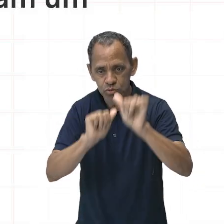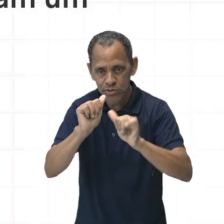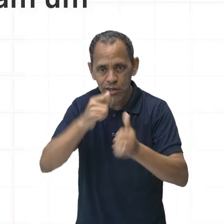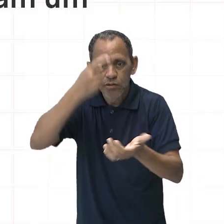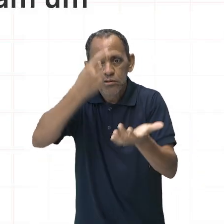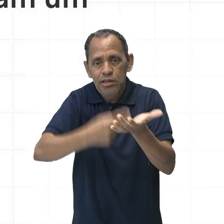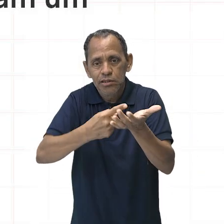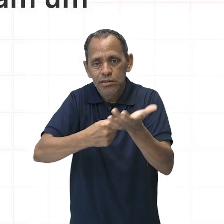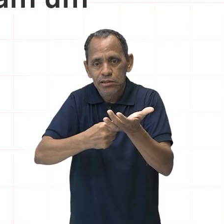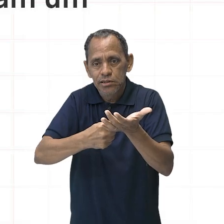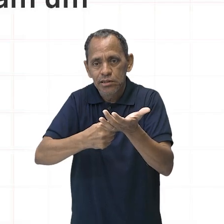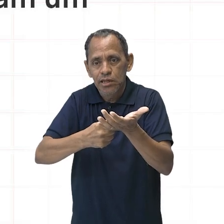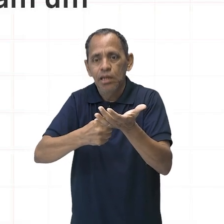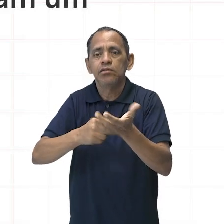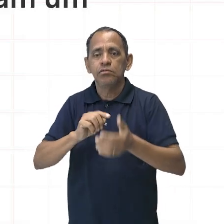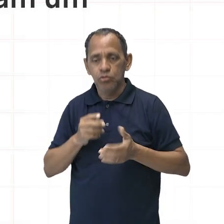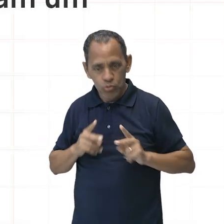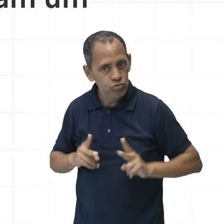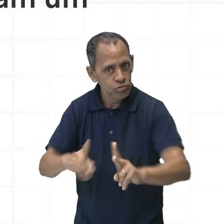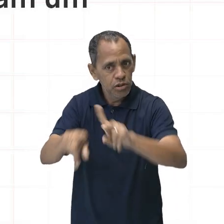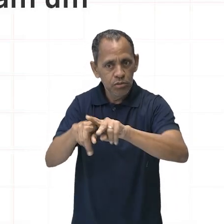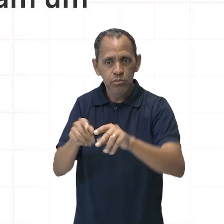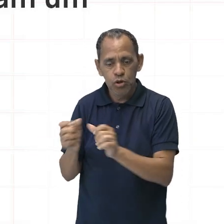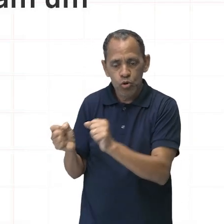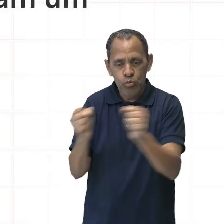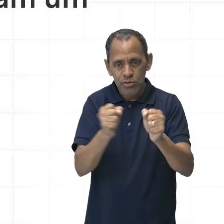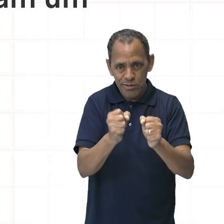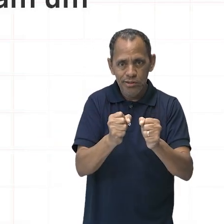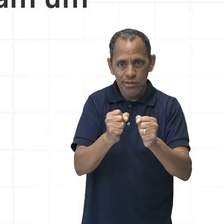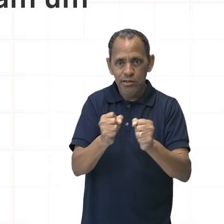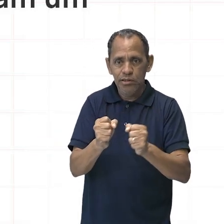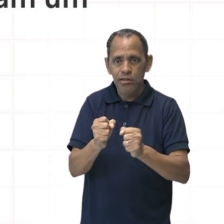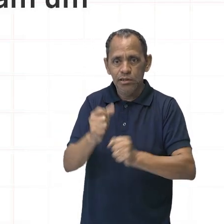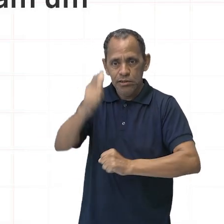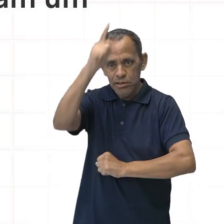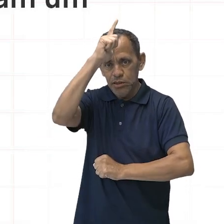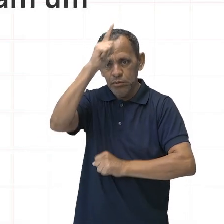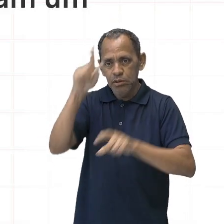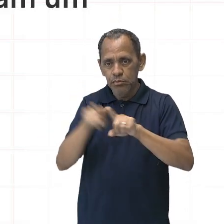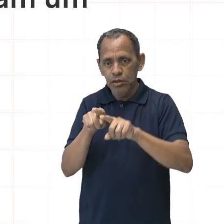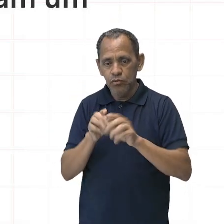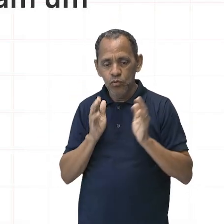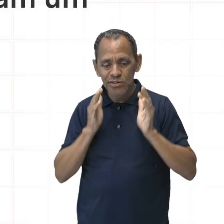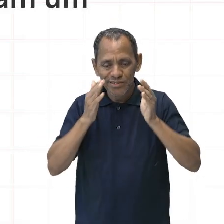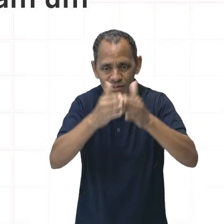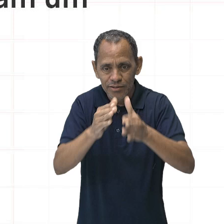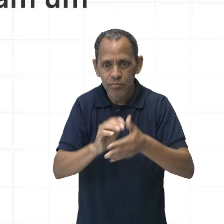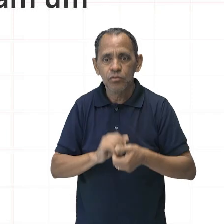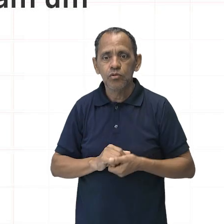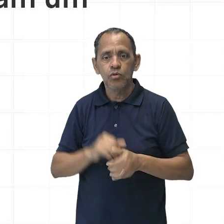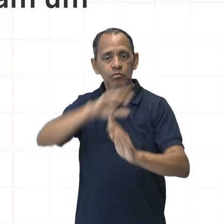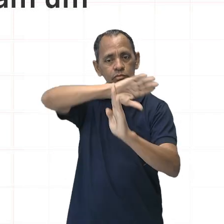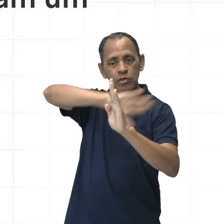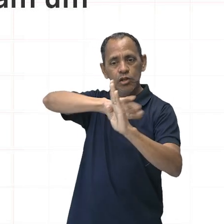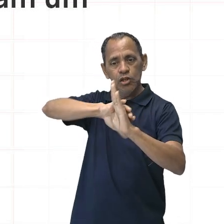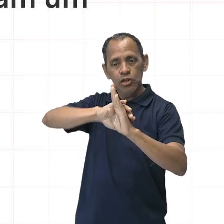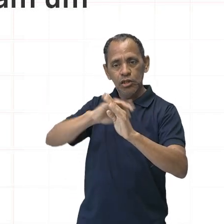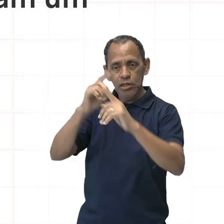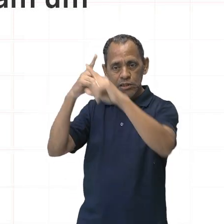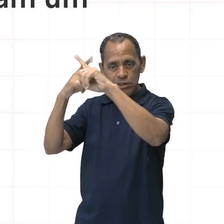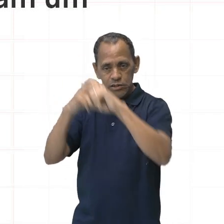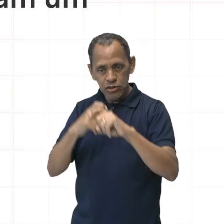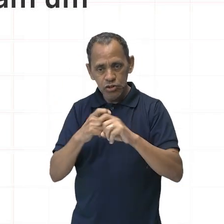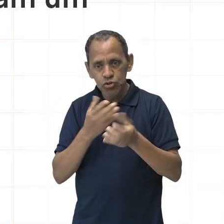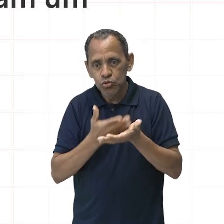e restaurar o poder e o orgulho da Alemanha, foi central para a ideologia nazista e vai ser ali o início,